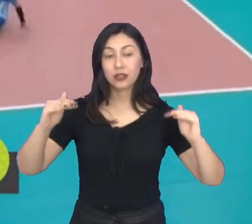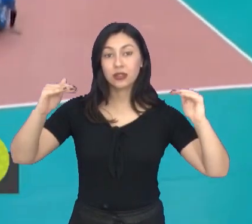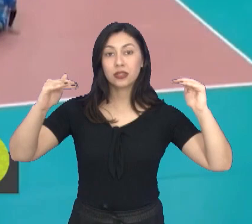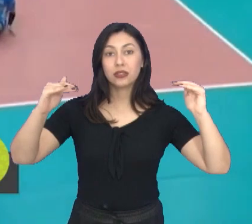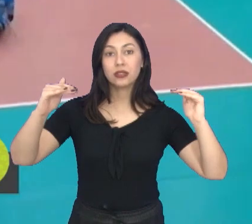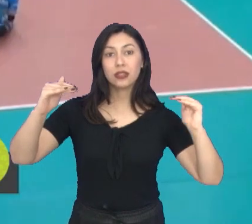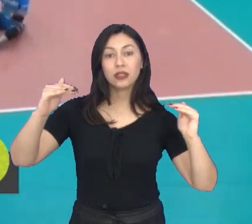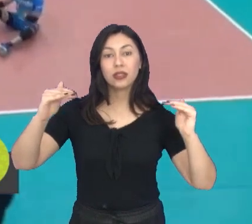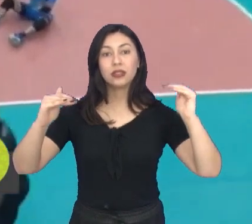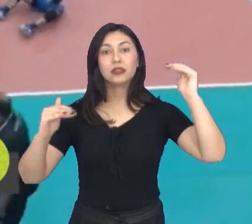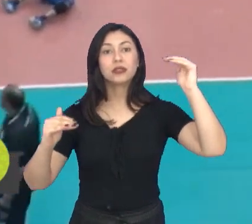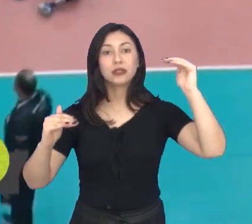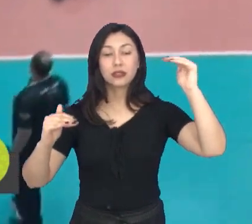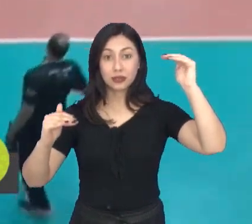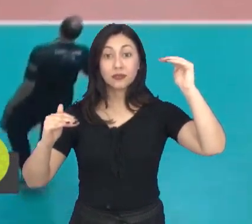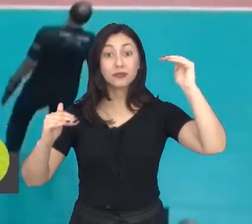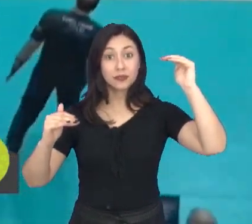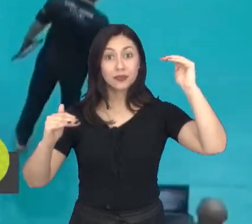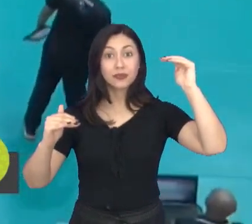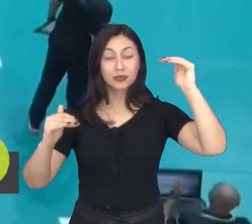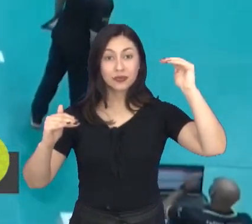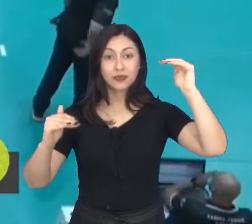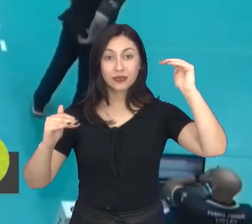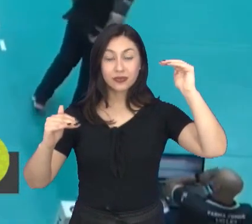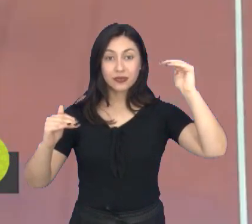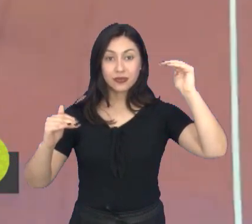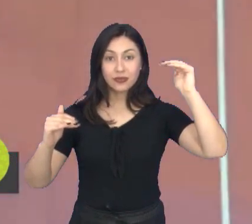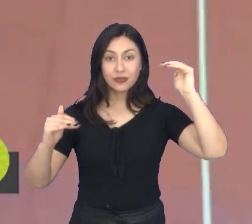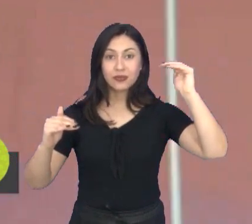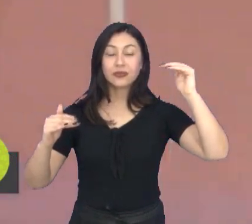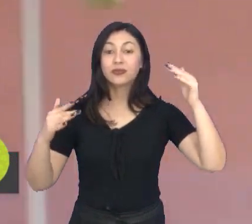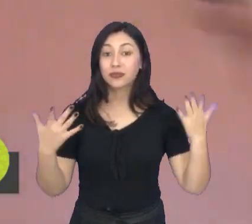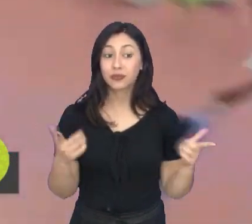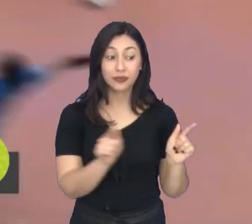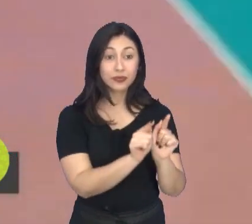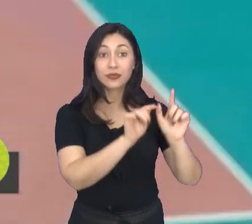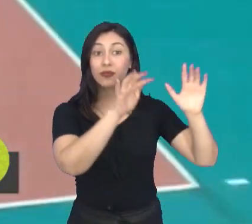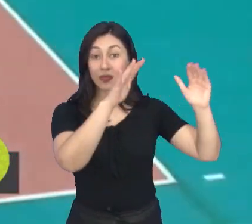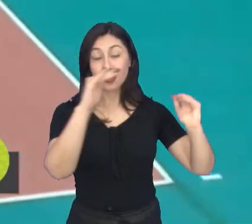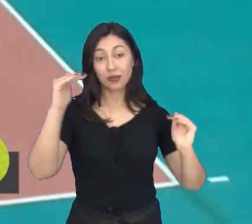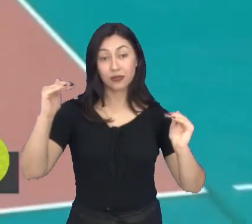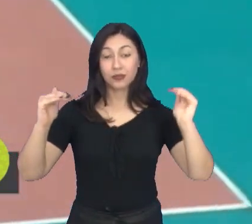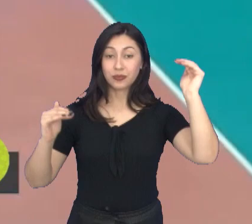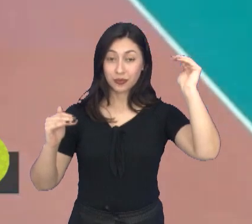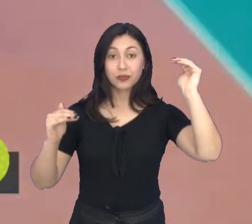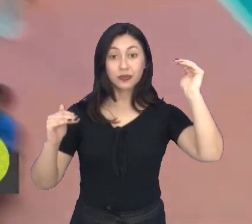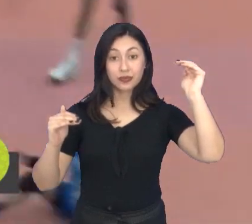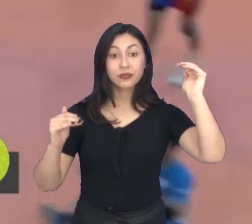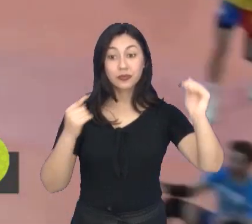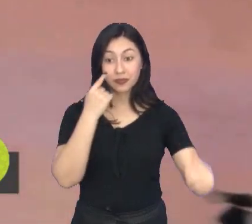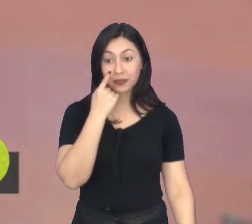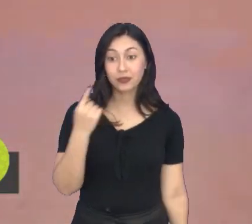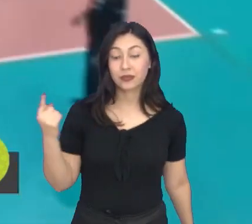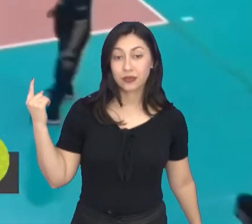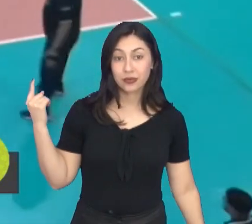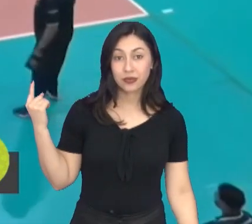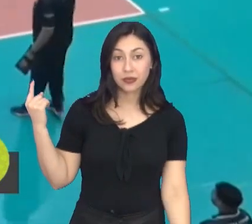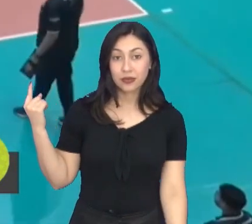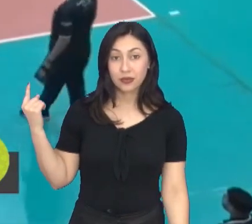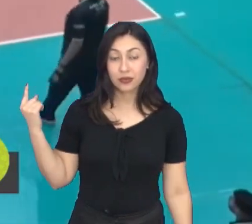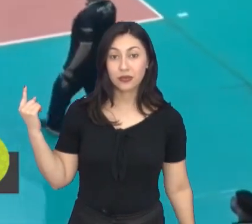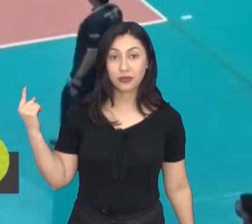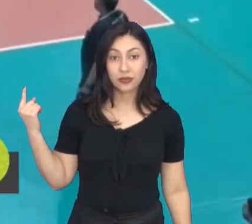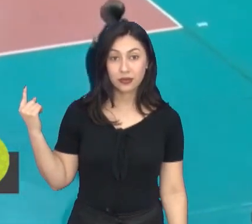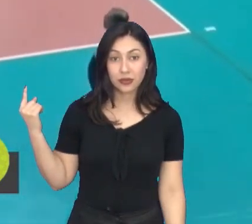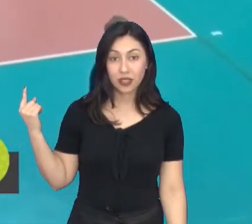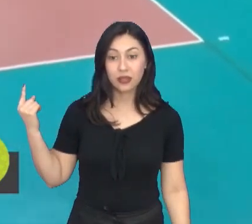com o placar da parcial em 17-10 para o Guarulhos, depois desse pontaço de Celestino na pipe. Sem